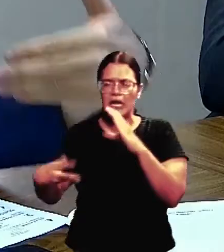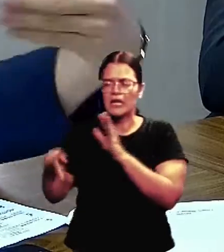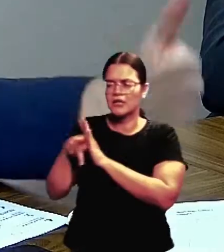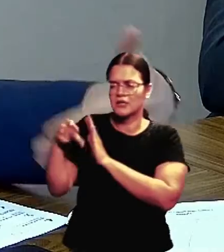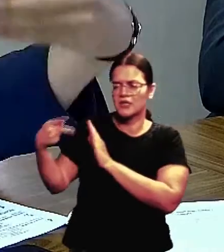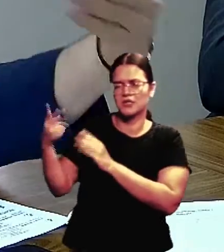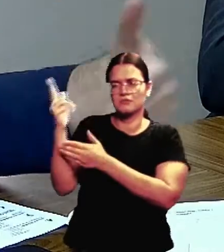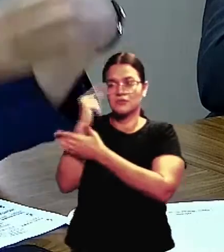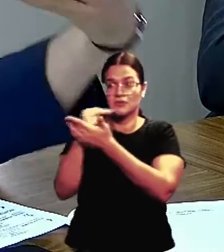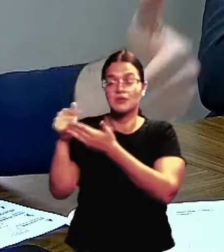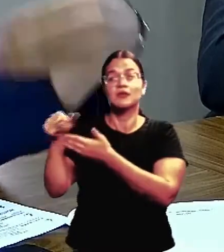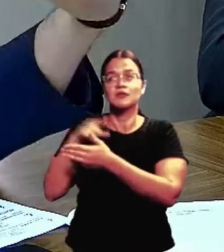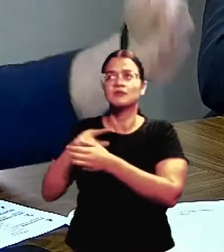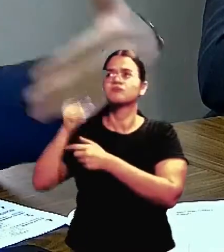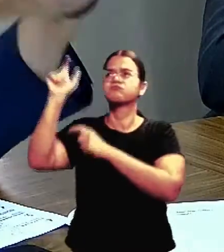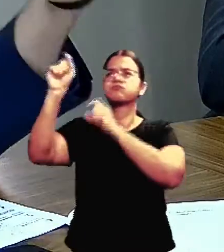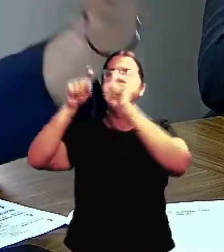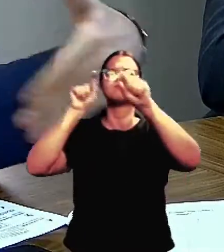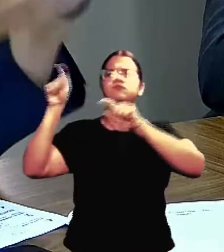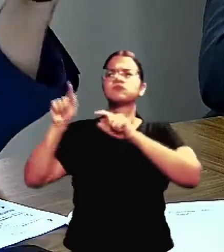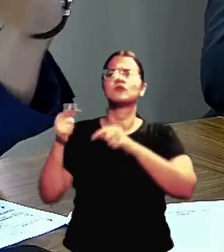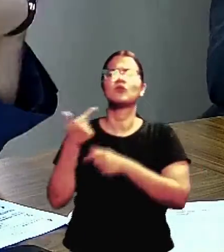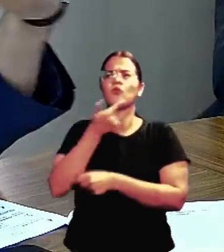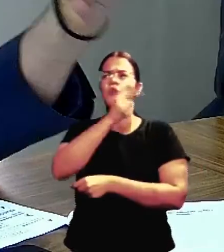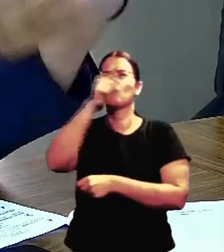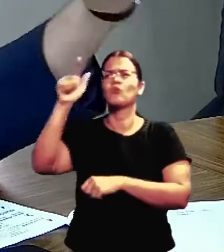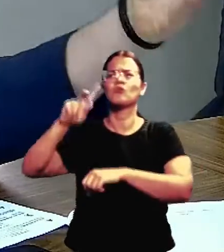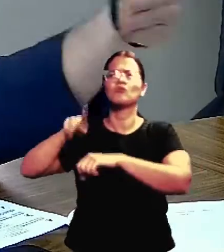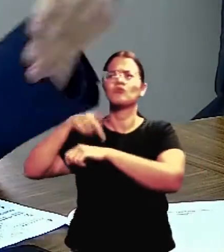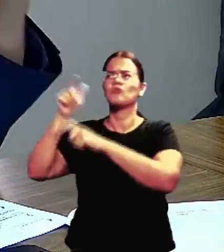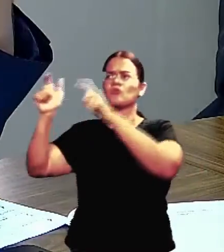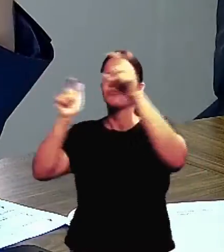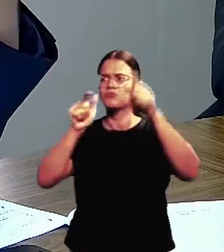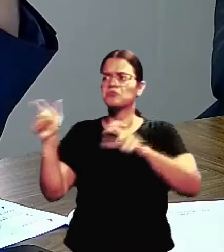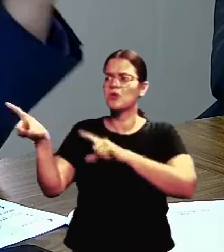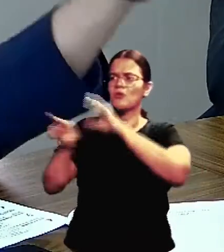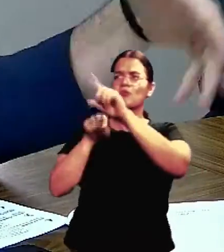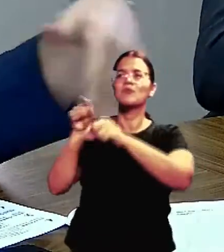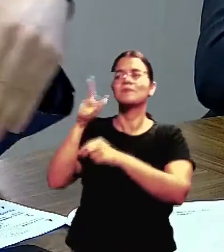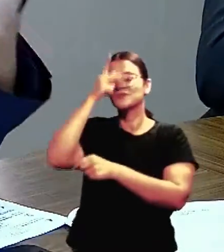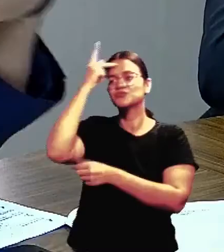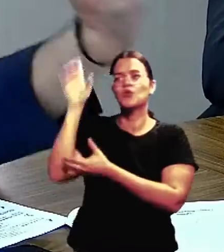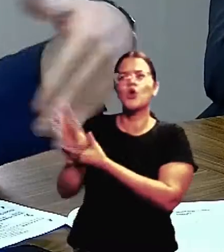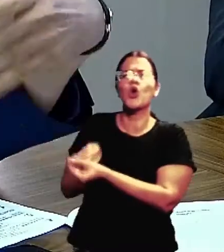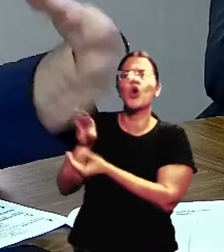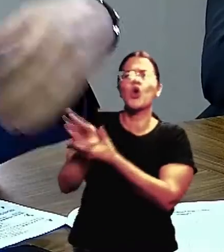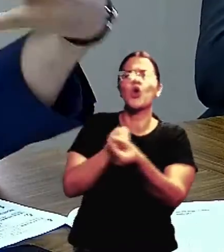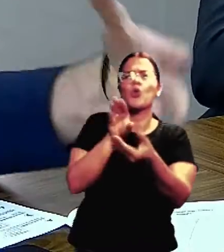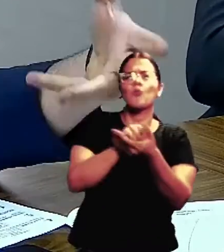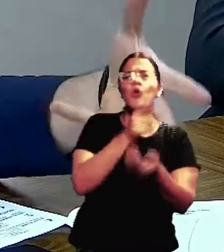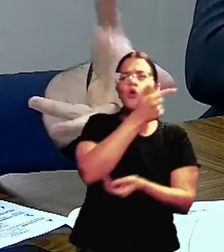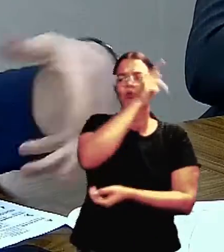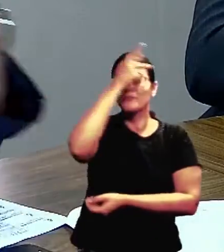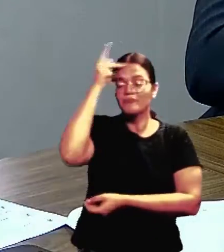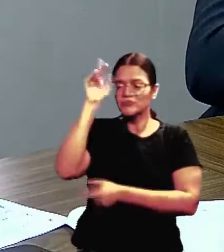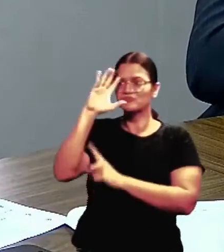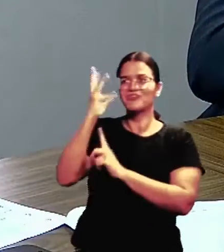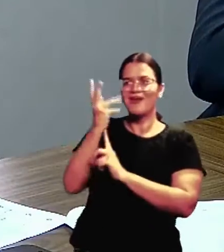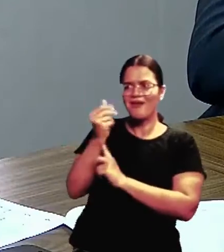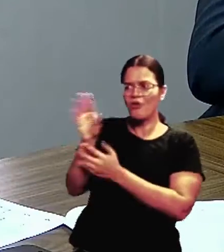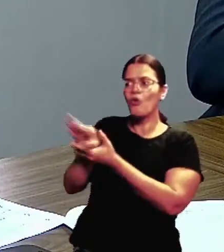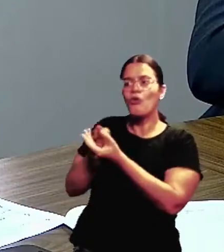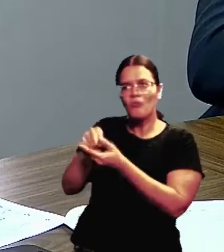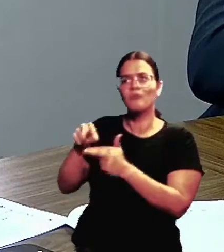ele é reproduzido em demasia, né, e você consegue notar isso nos demais artistas, em razão da